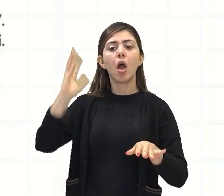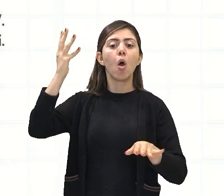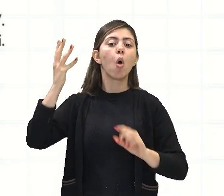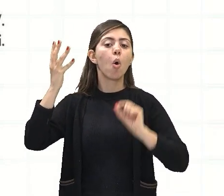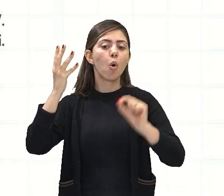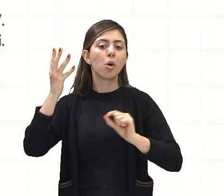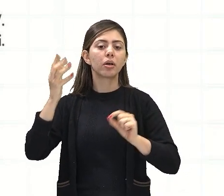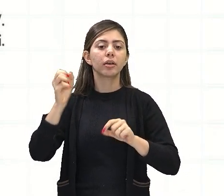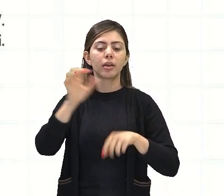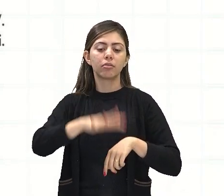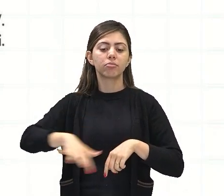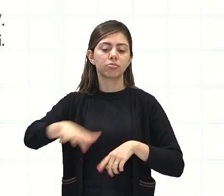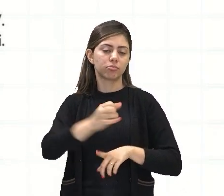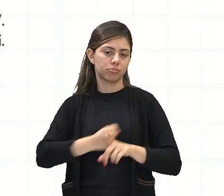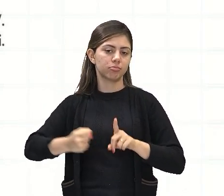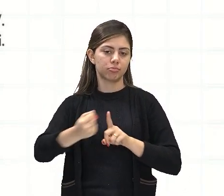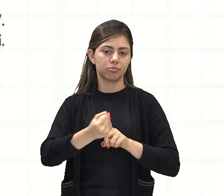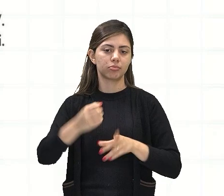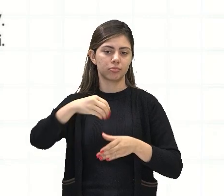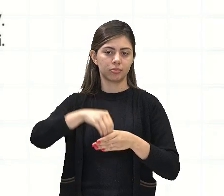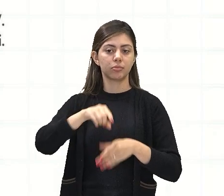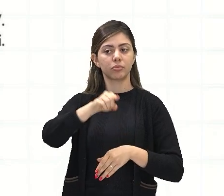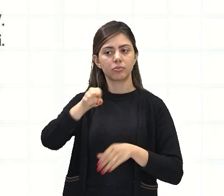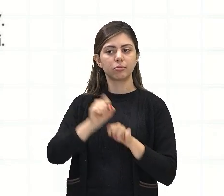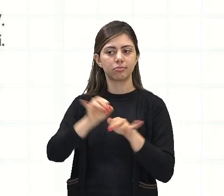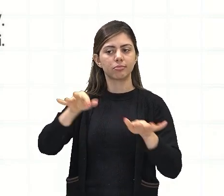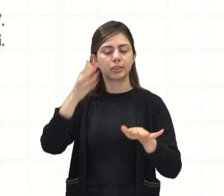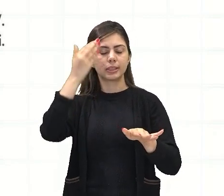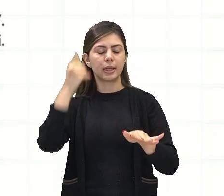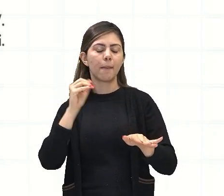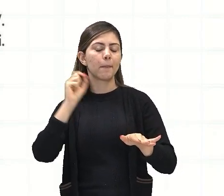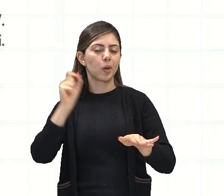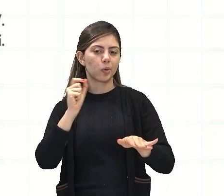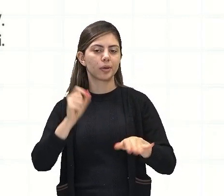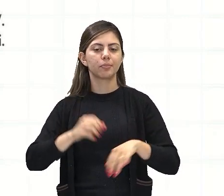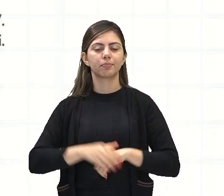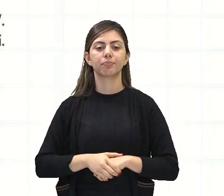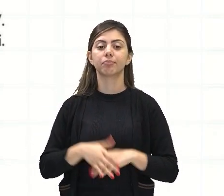o que se passa na sociedade. Vamos então compreender os